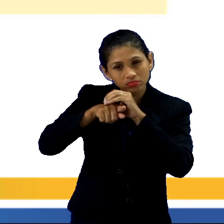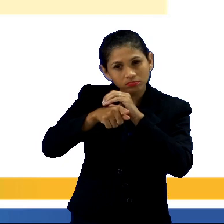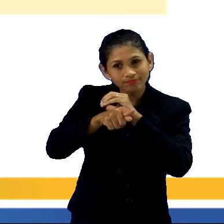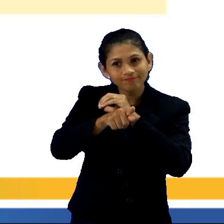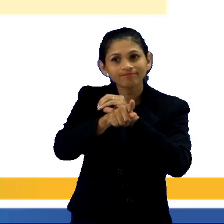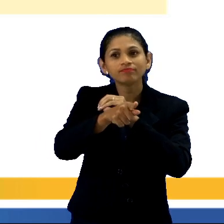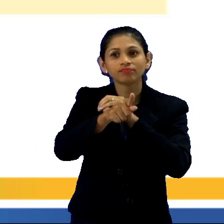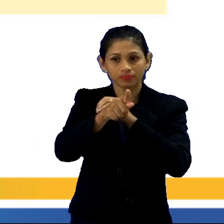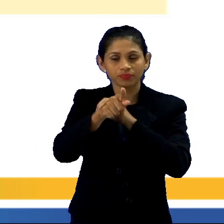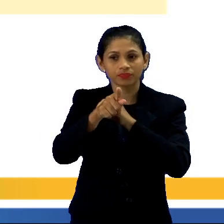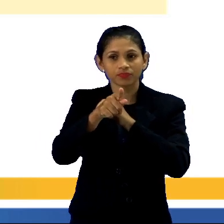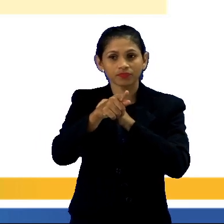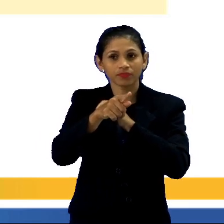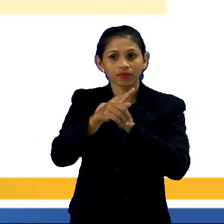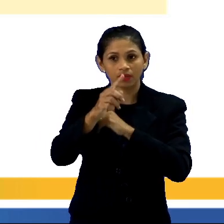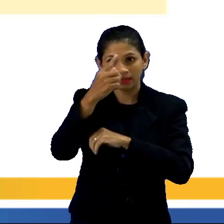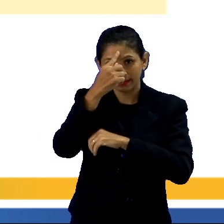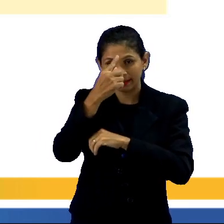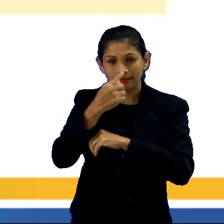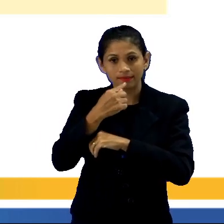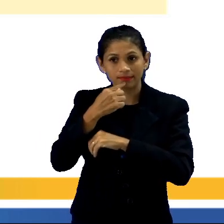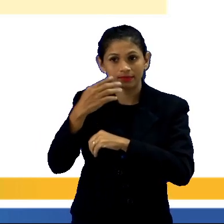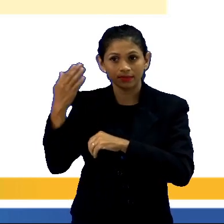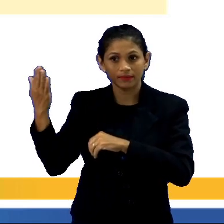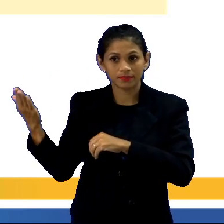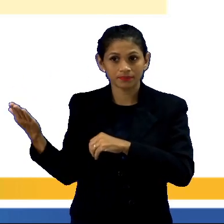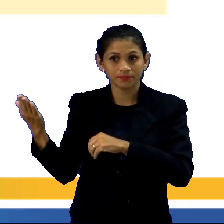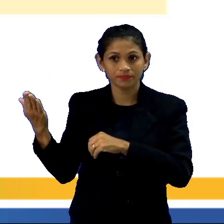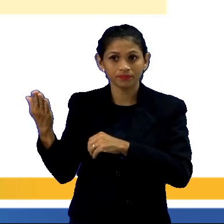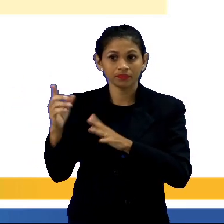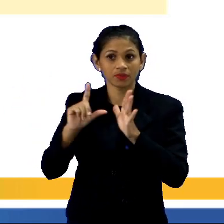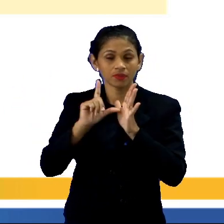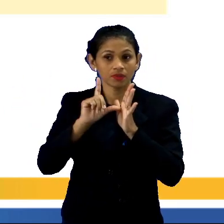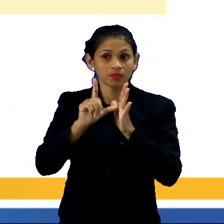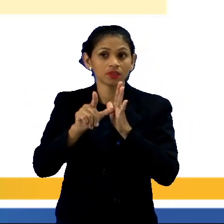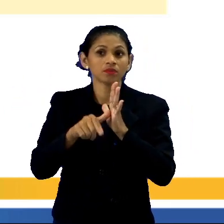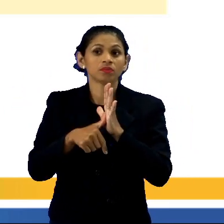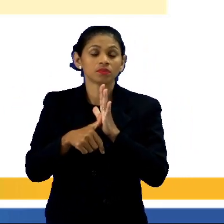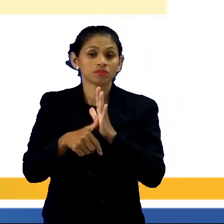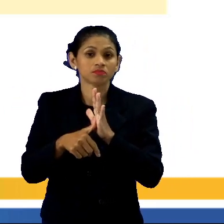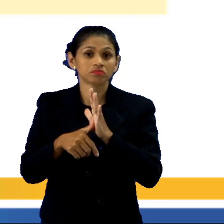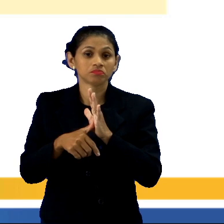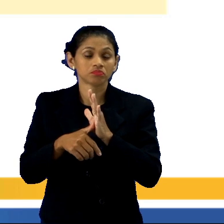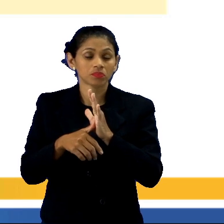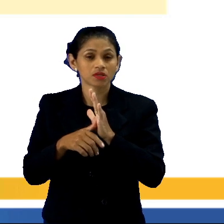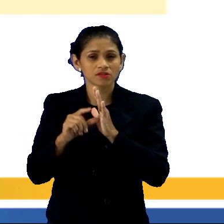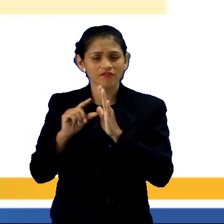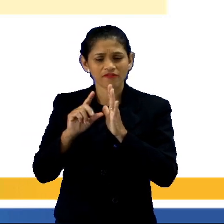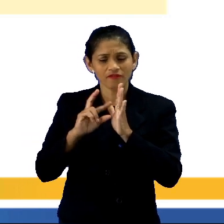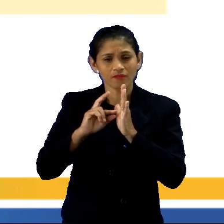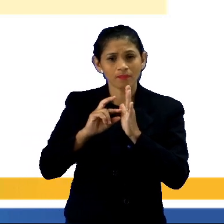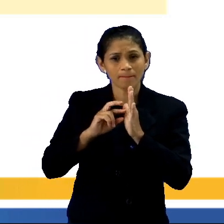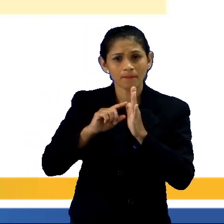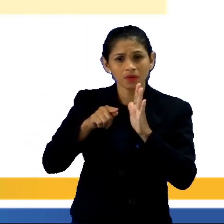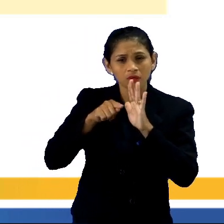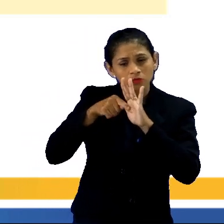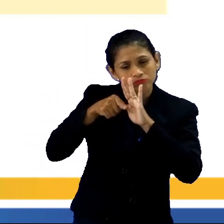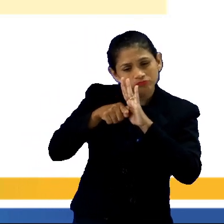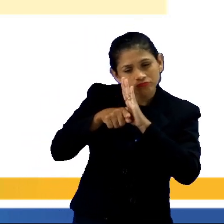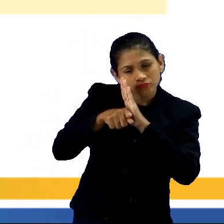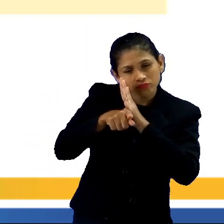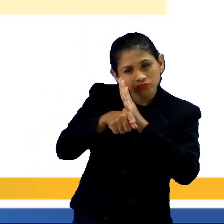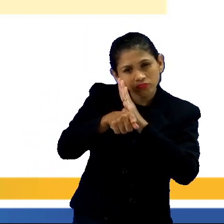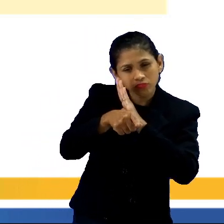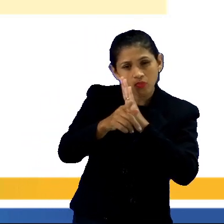humor aquoso, como vocês podem ver aí na imagem, e depois do humor aquoso, passa pela pupila, pela